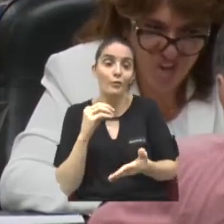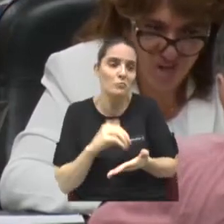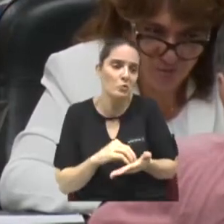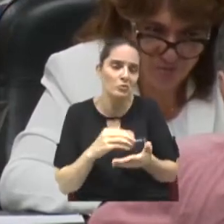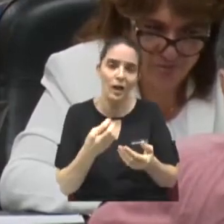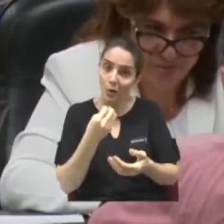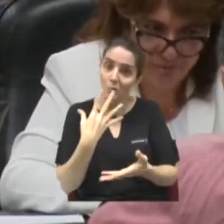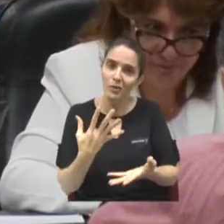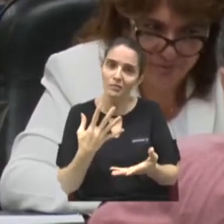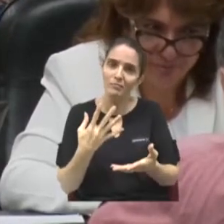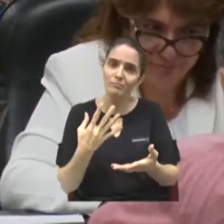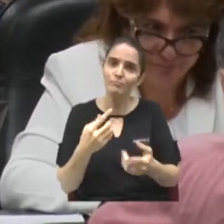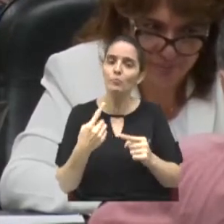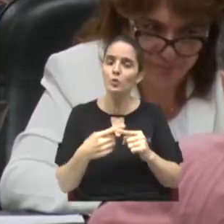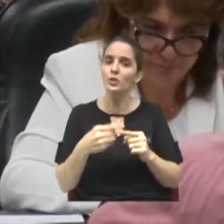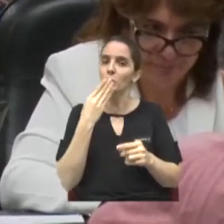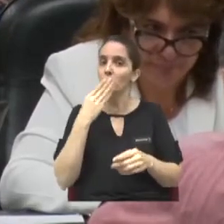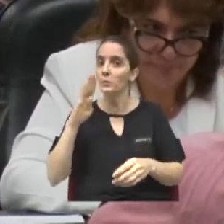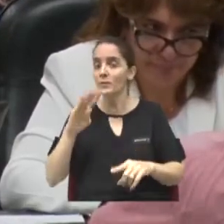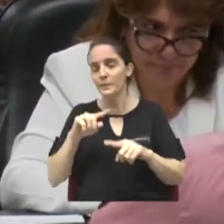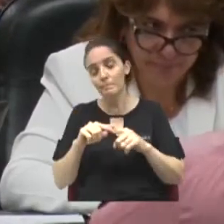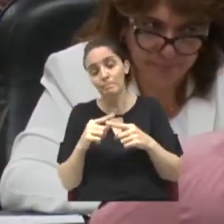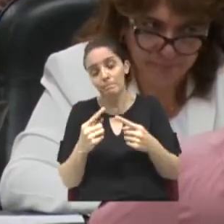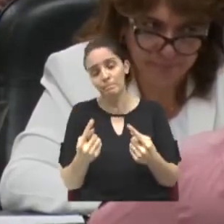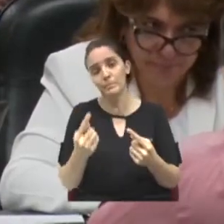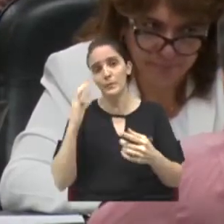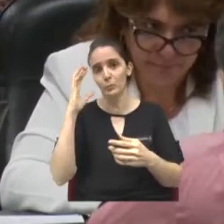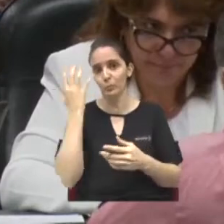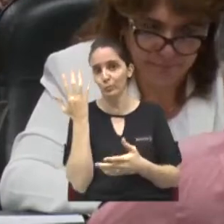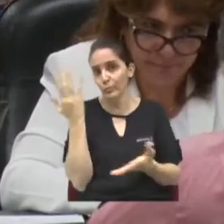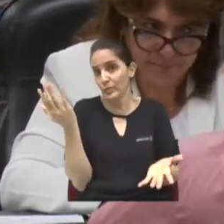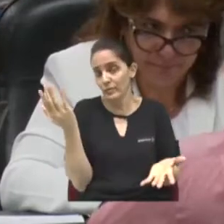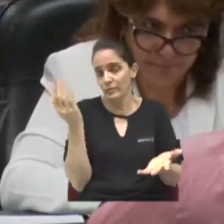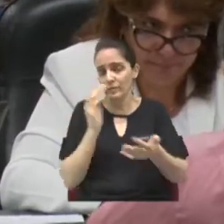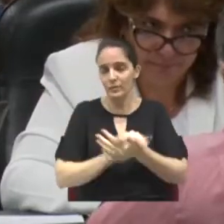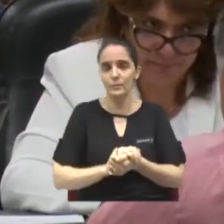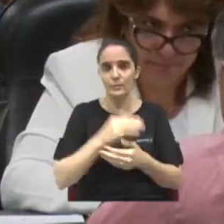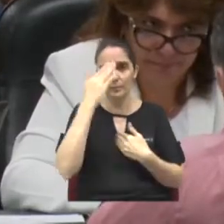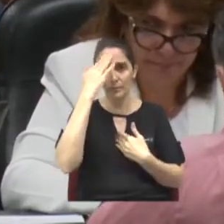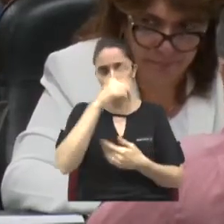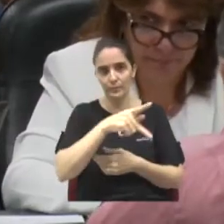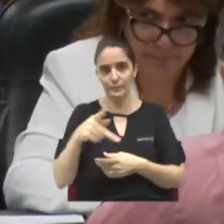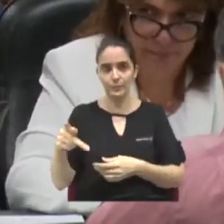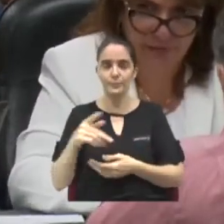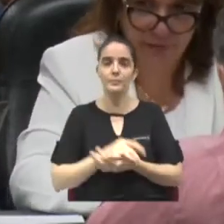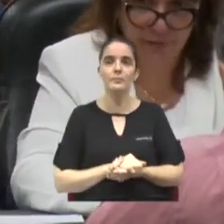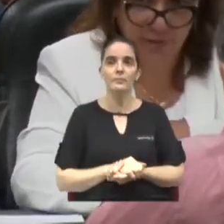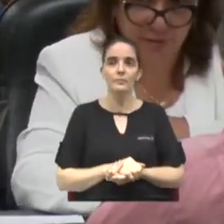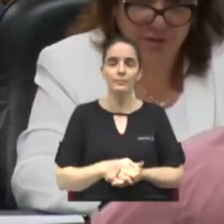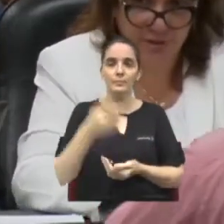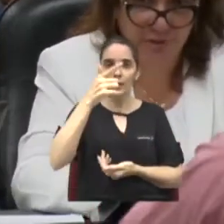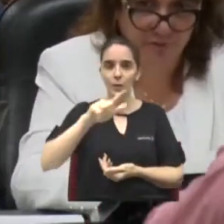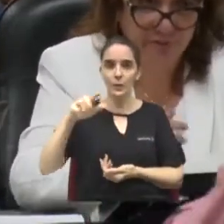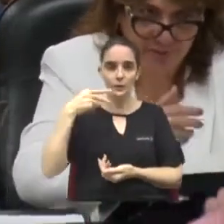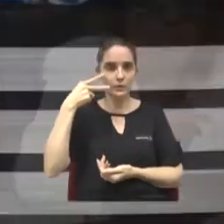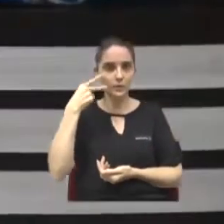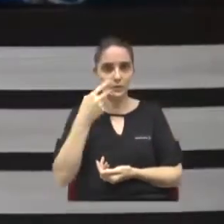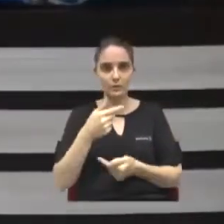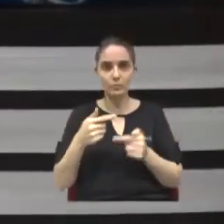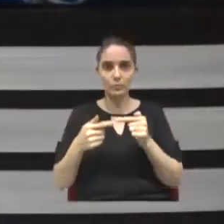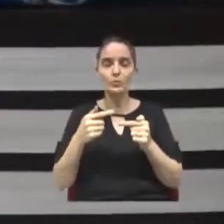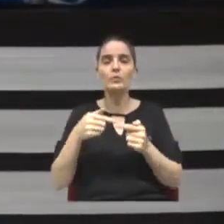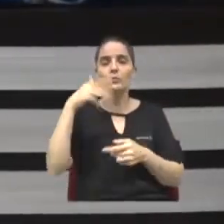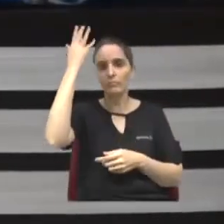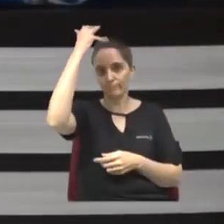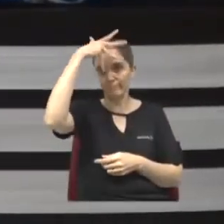foi o prometido, né? Mas, infelizmente, não é o que está acontecendo. Obrigado, senhor presidente. Mais algum vereador deseja discutir? Desejo,